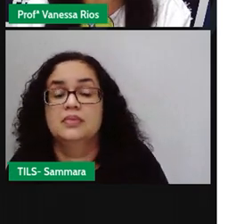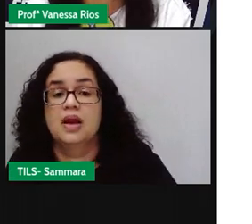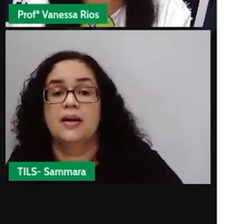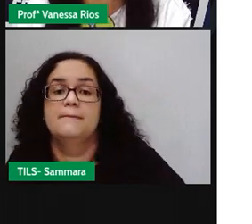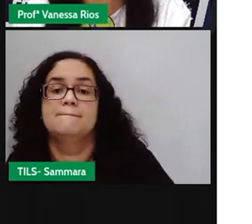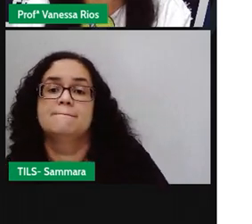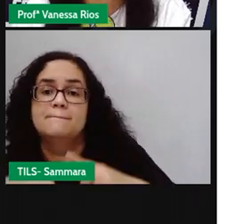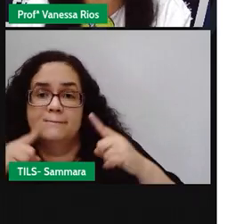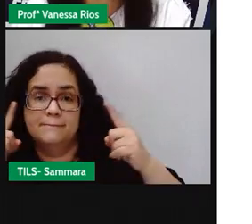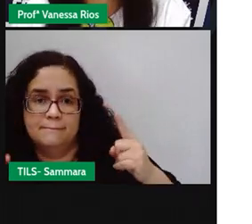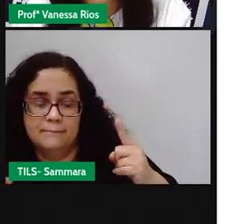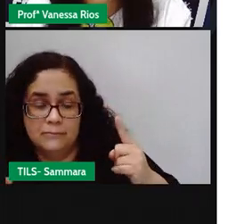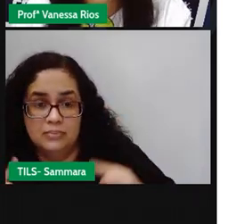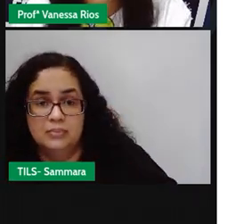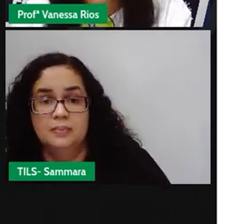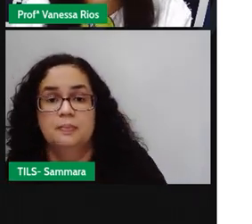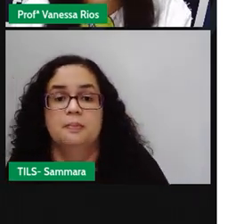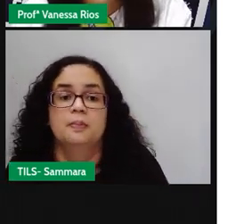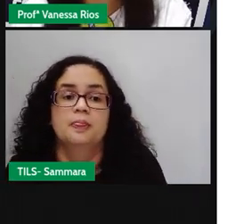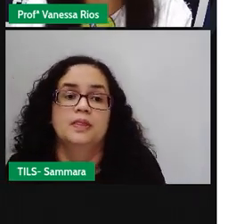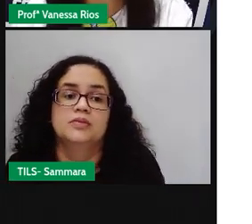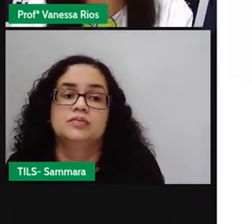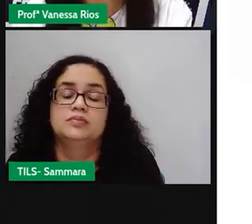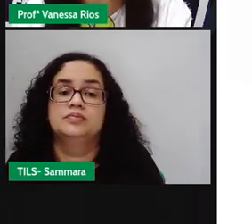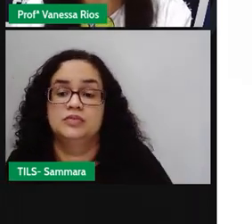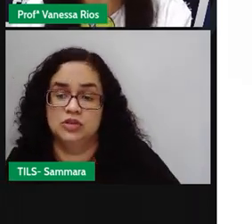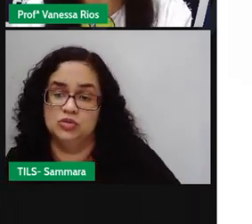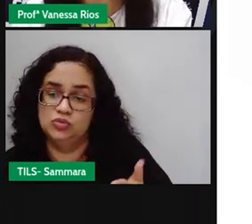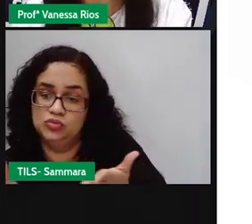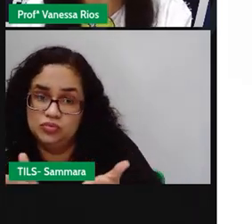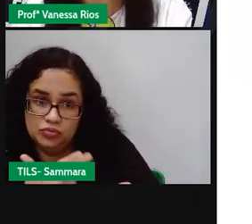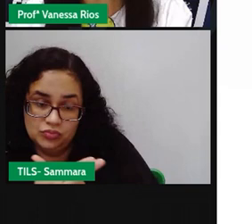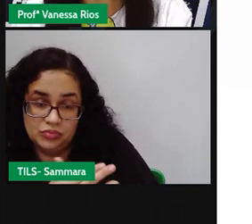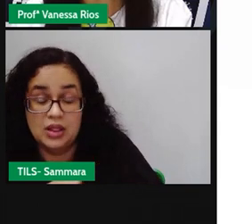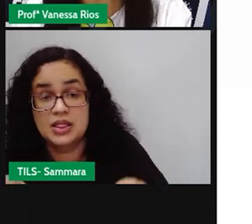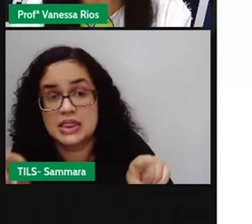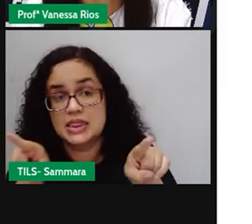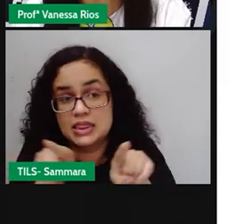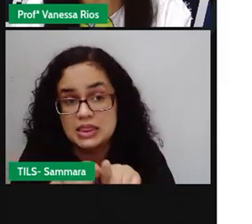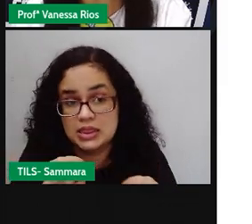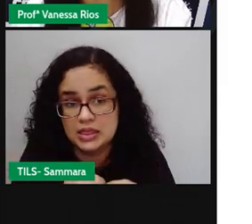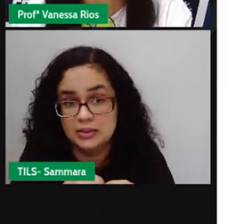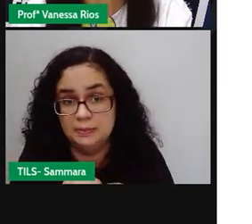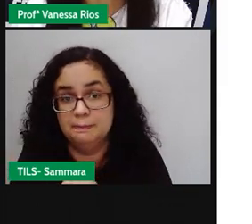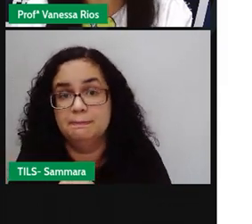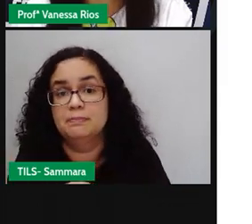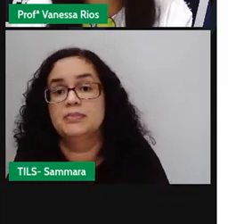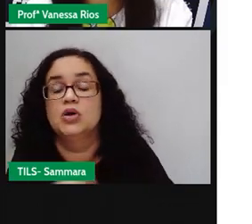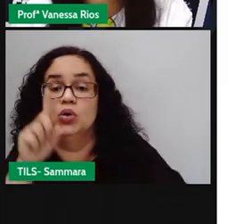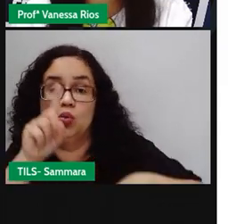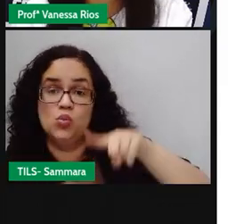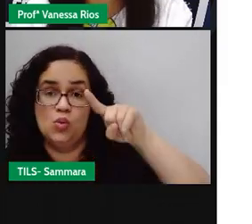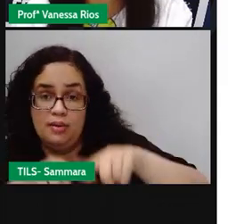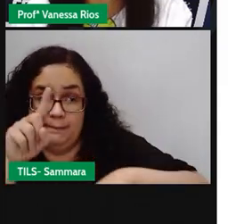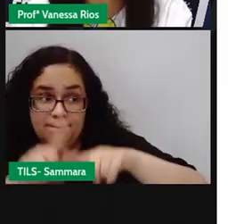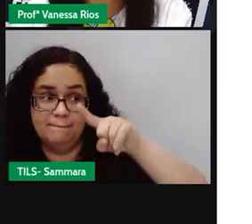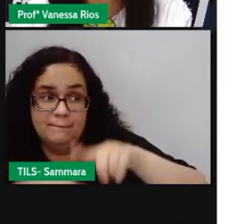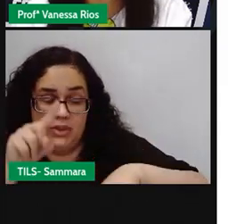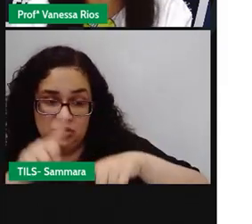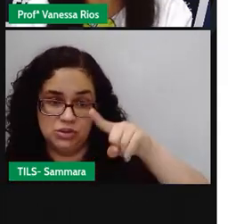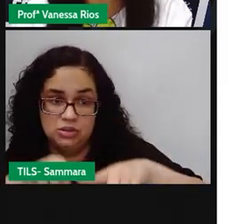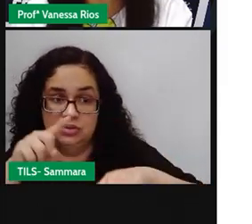Mas além das construções em si, as figuras geométricas, elas também podem aparecer nos objetos.